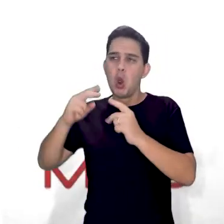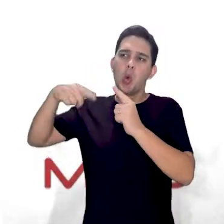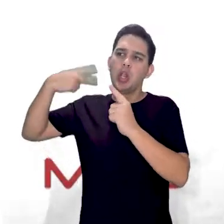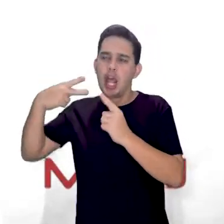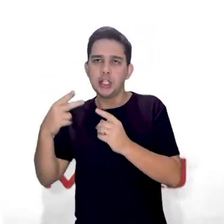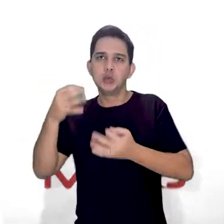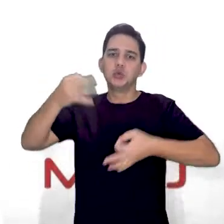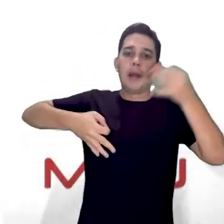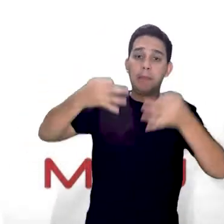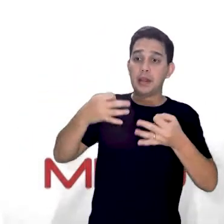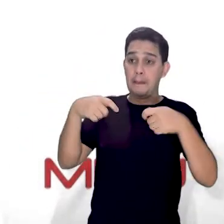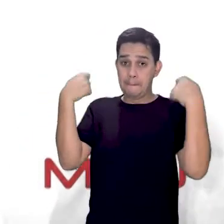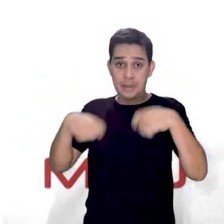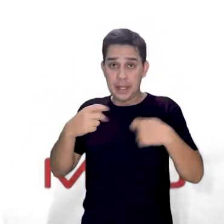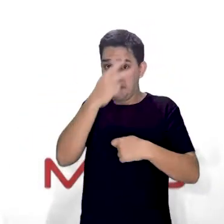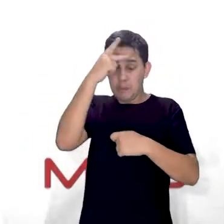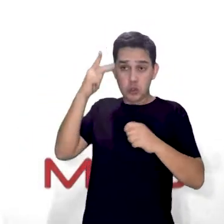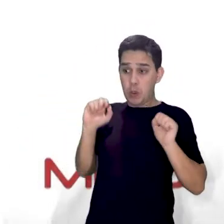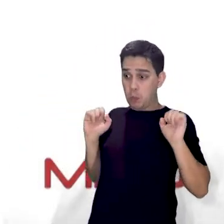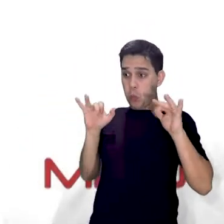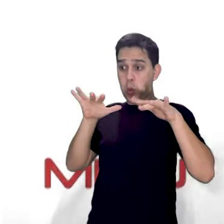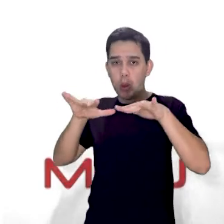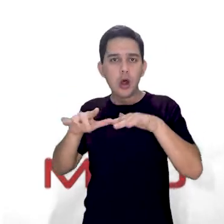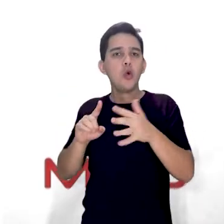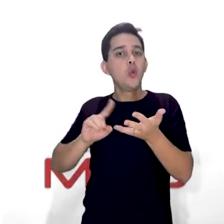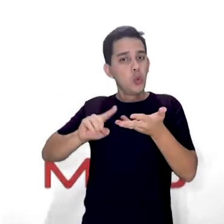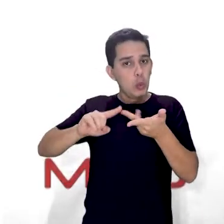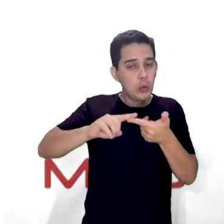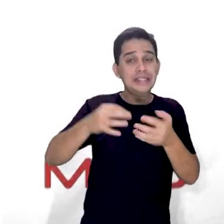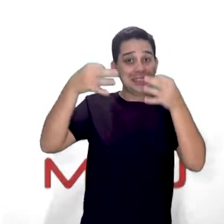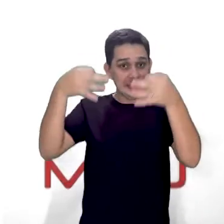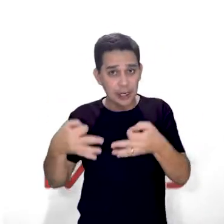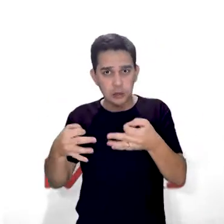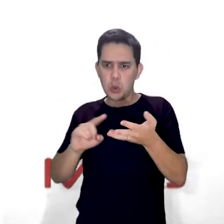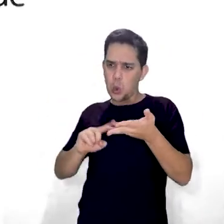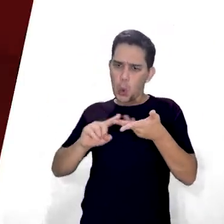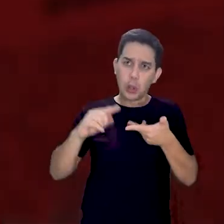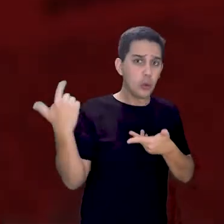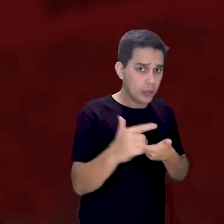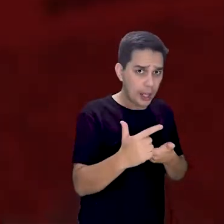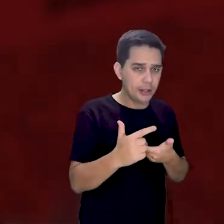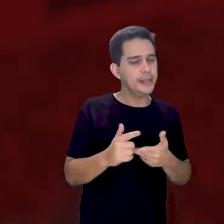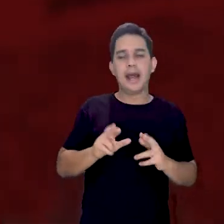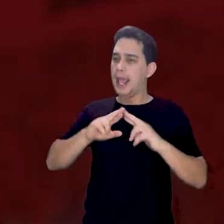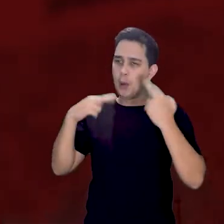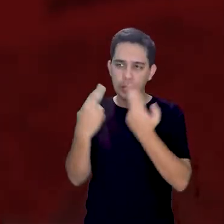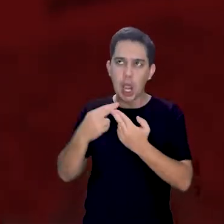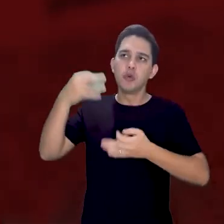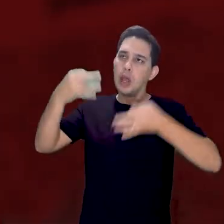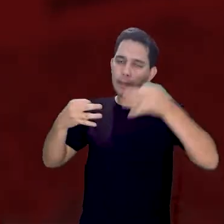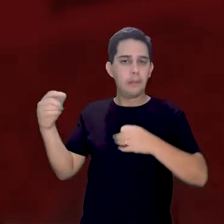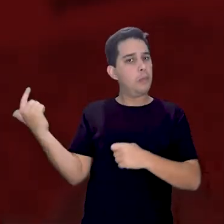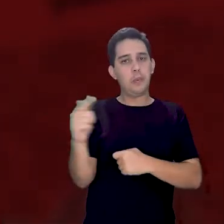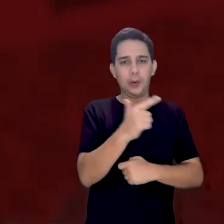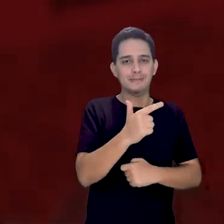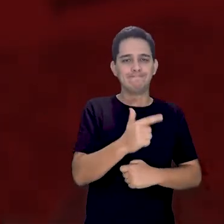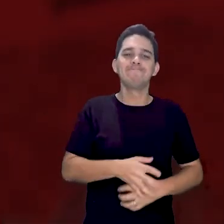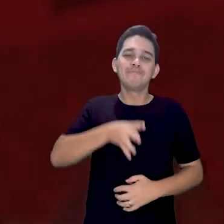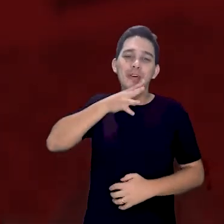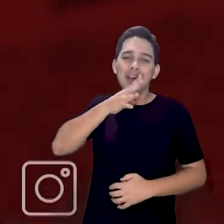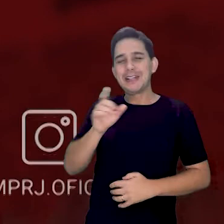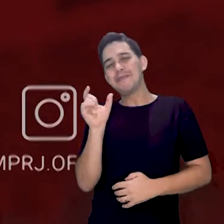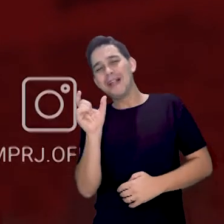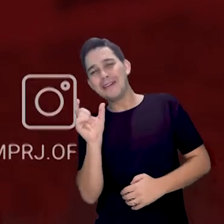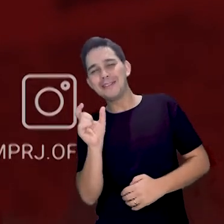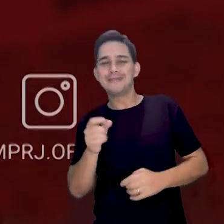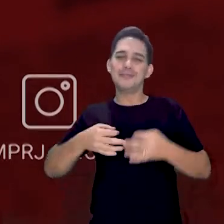colegiado, como um tribunal ou uma assembleia legislativa, possa ser válida. Conheça as expressões usadas no meio